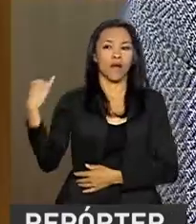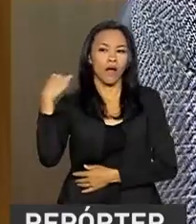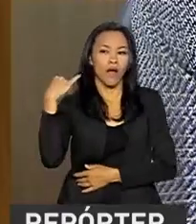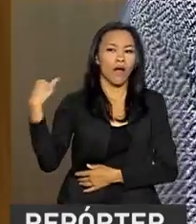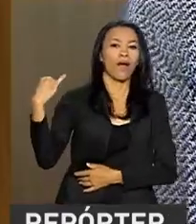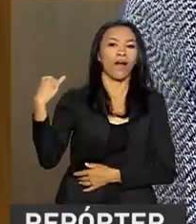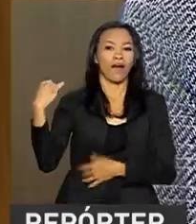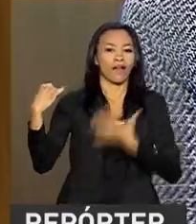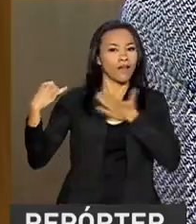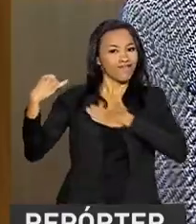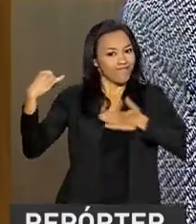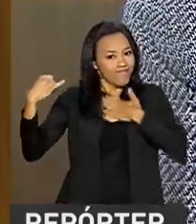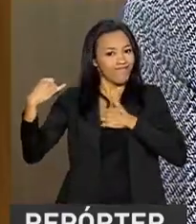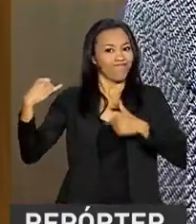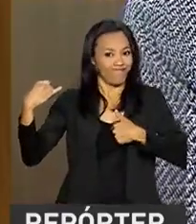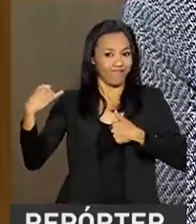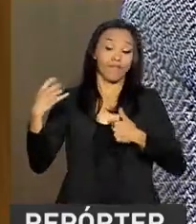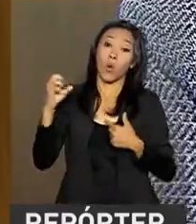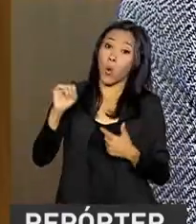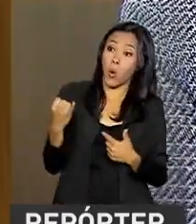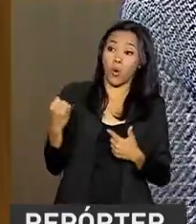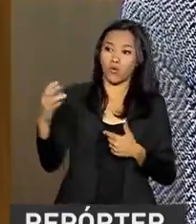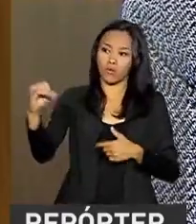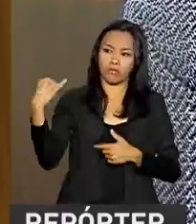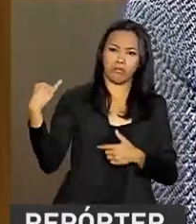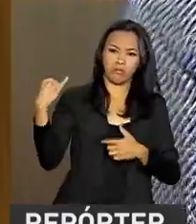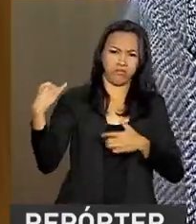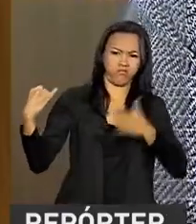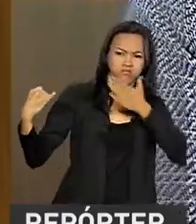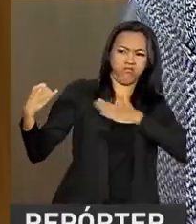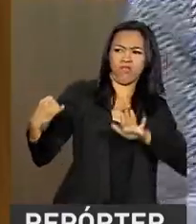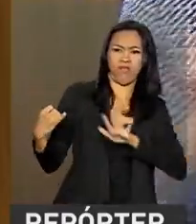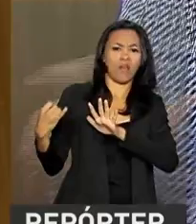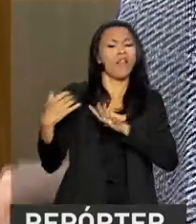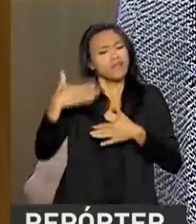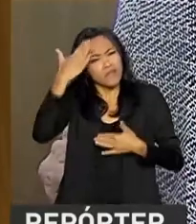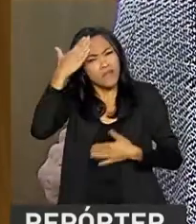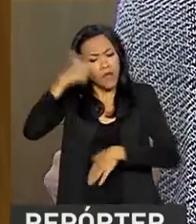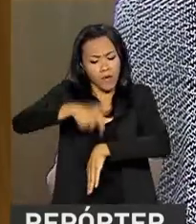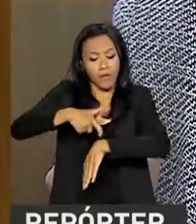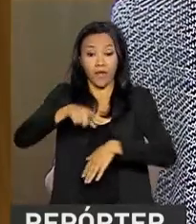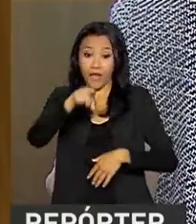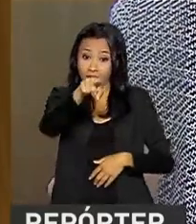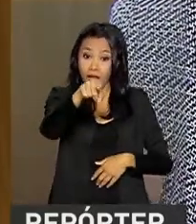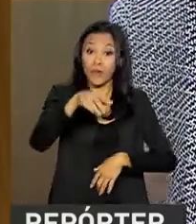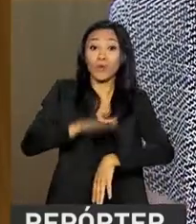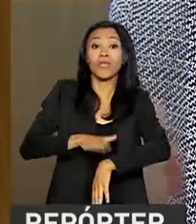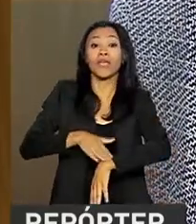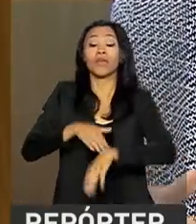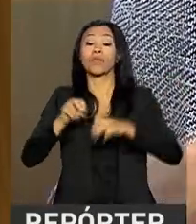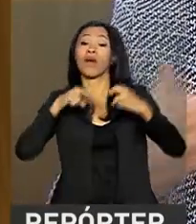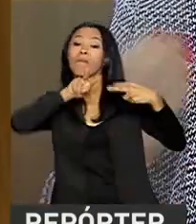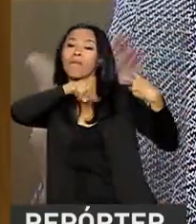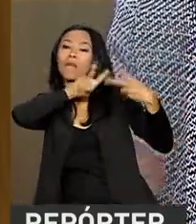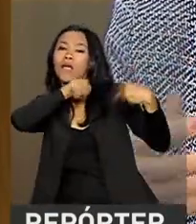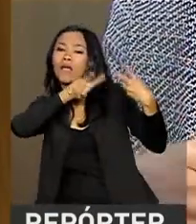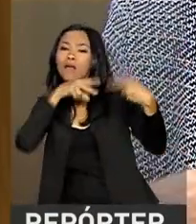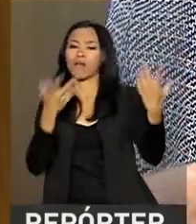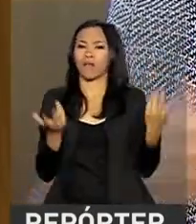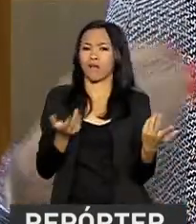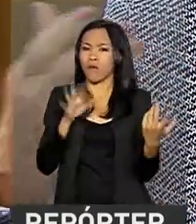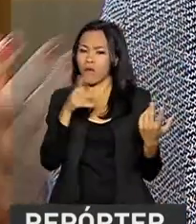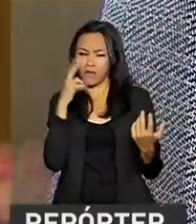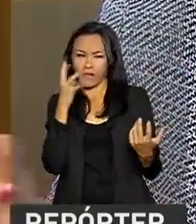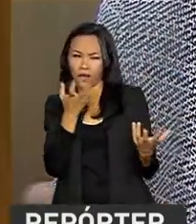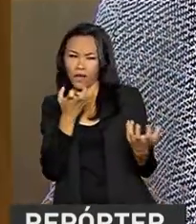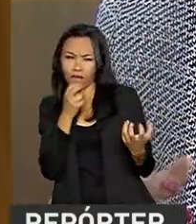quando ela está sendo ali buscando uma relação é que podemos dizer eu sou da época da paquera ainda não é então quando você está querendo